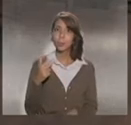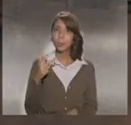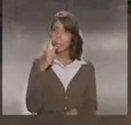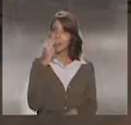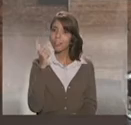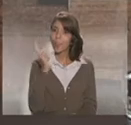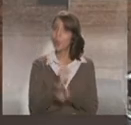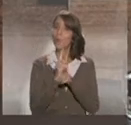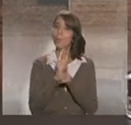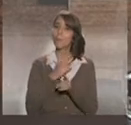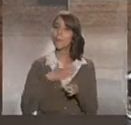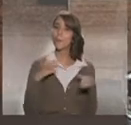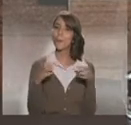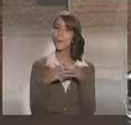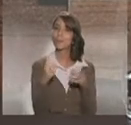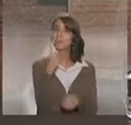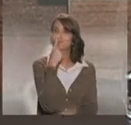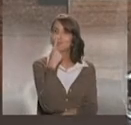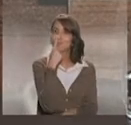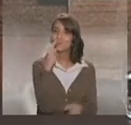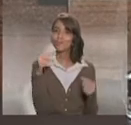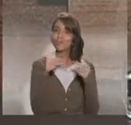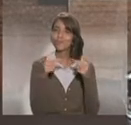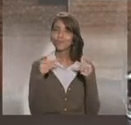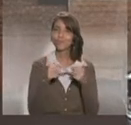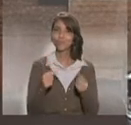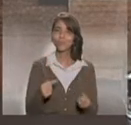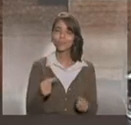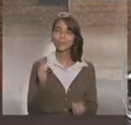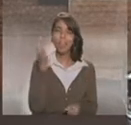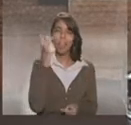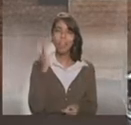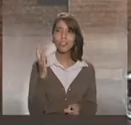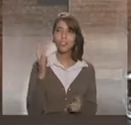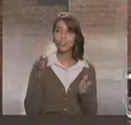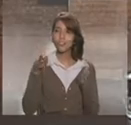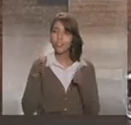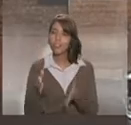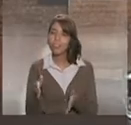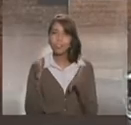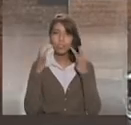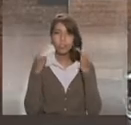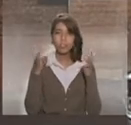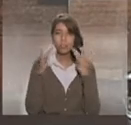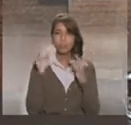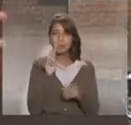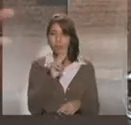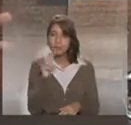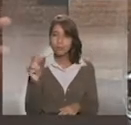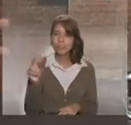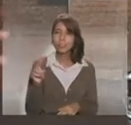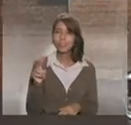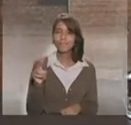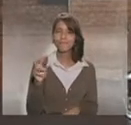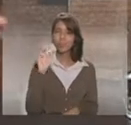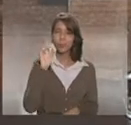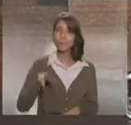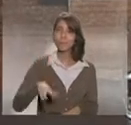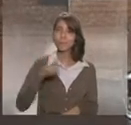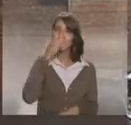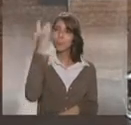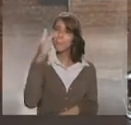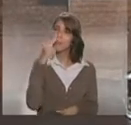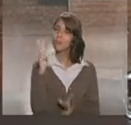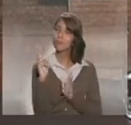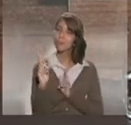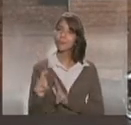povo também só tenho eu acho que também teve um pouco isso de chegar ali no teatro e reconhecer aquelas pessoas me reconhecer